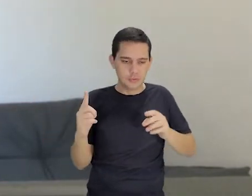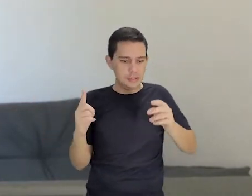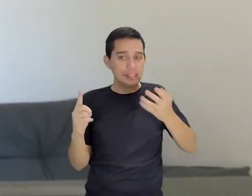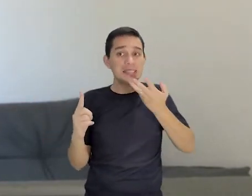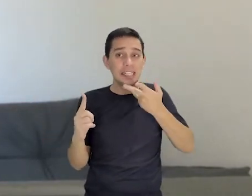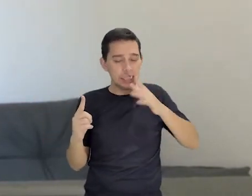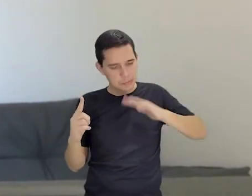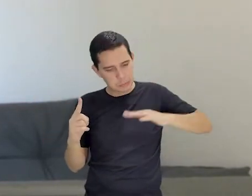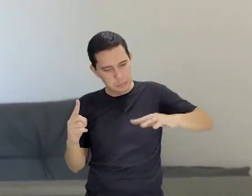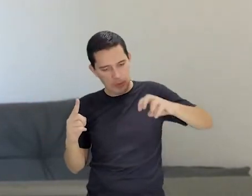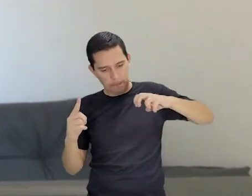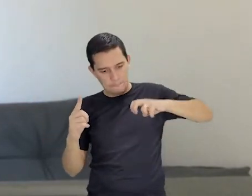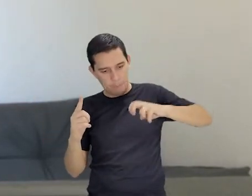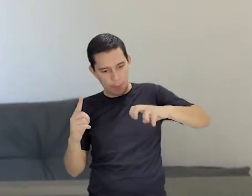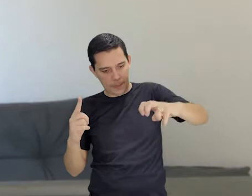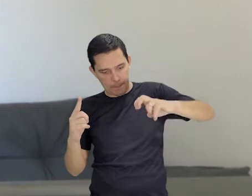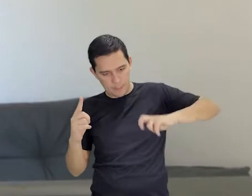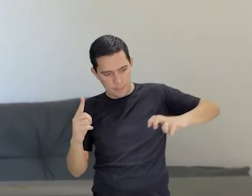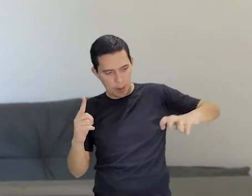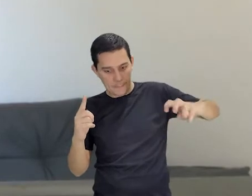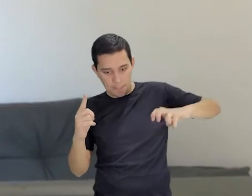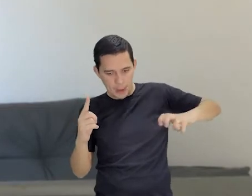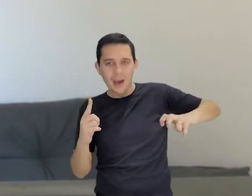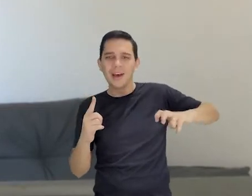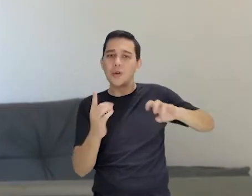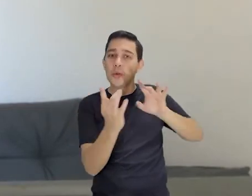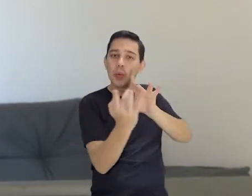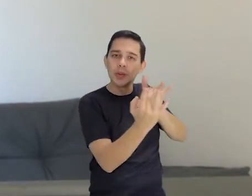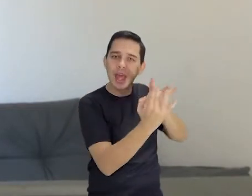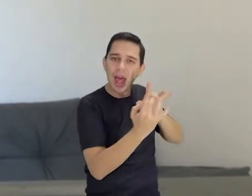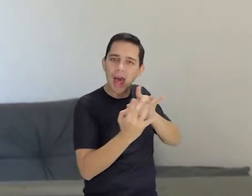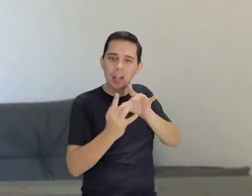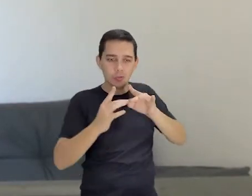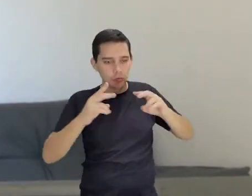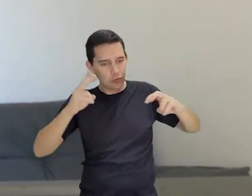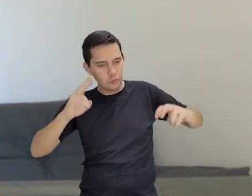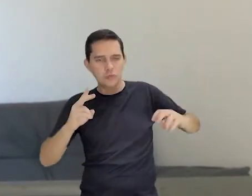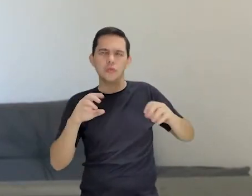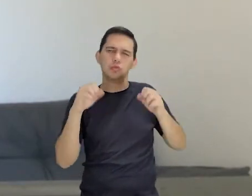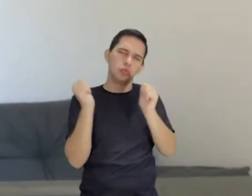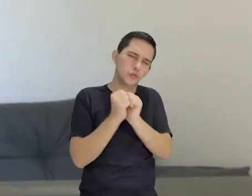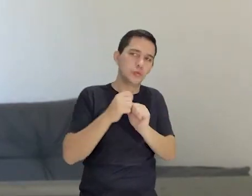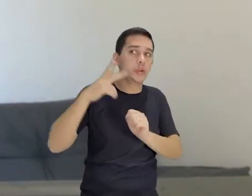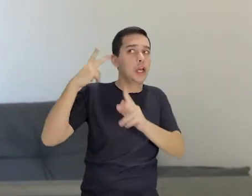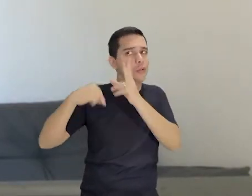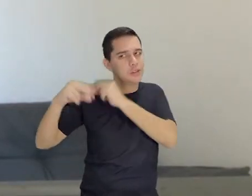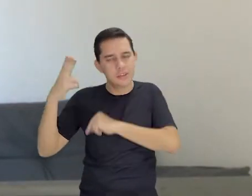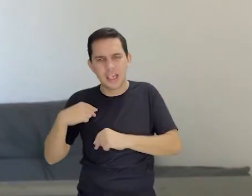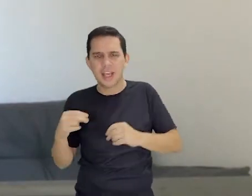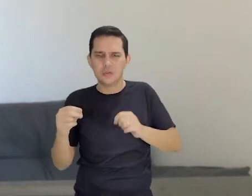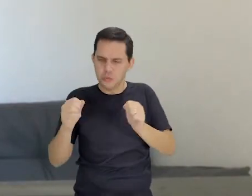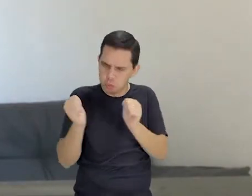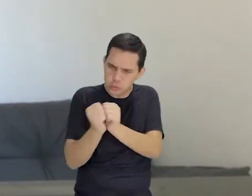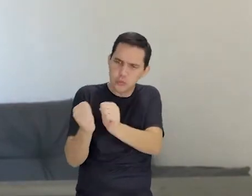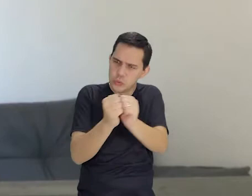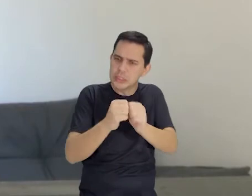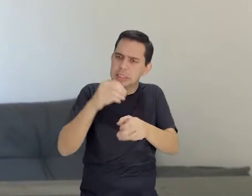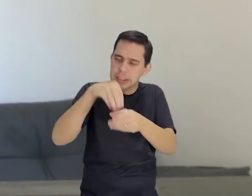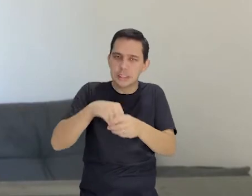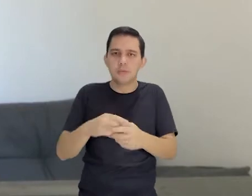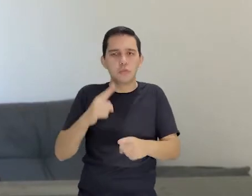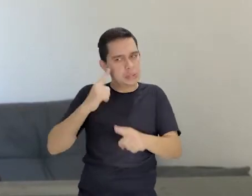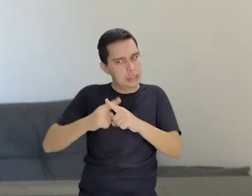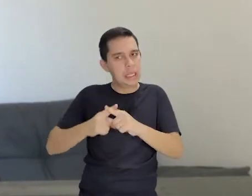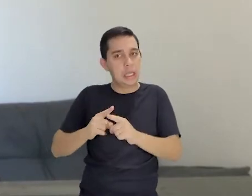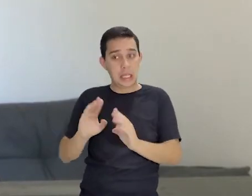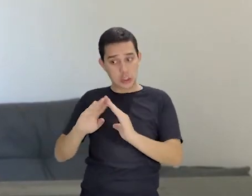alunos, com outras crianças, outros adolescentes, porque esse processo de ensino é